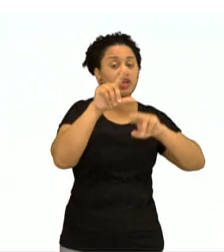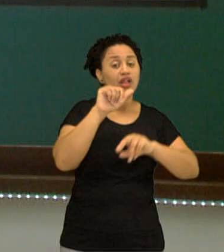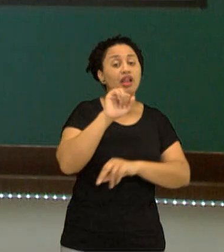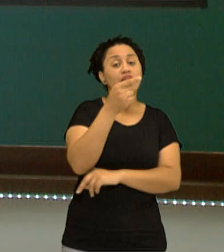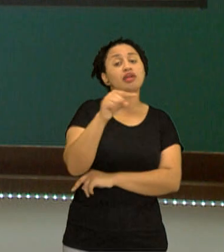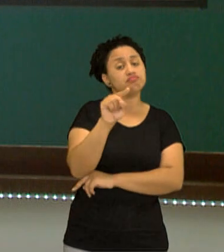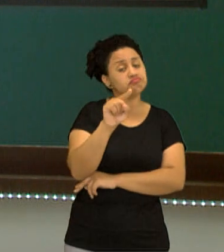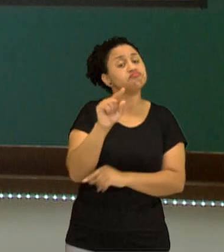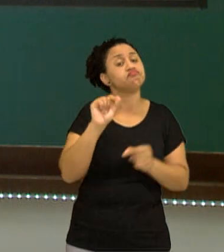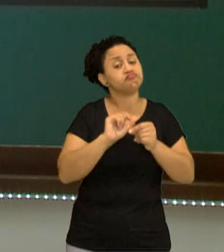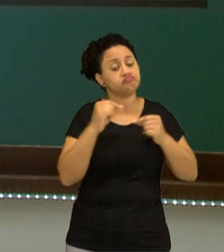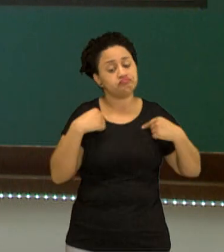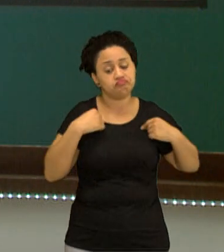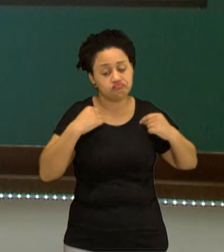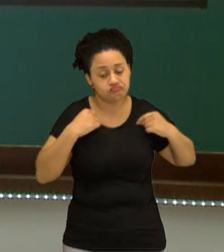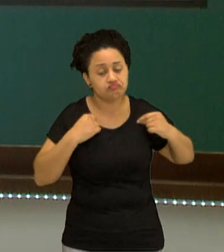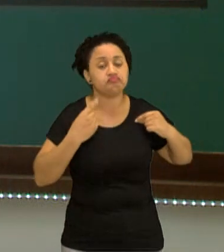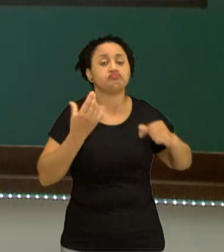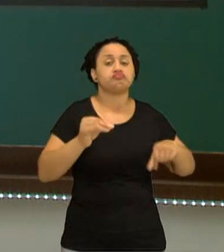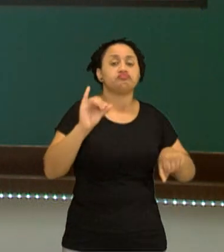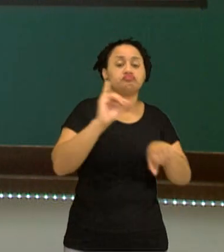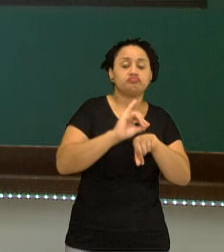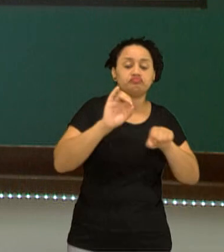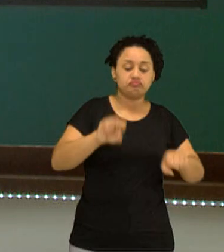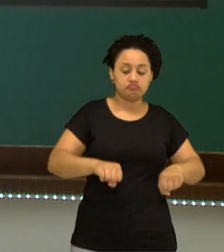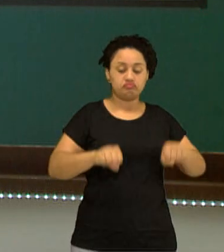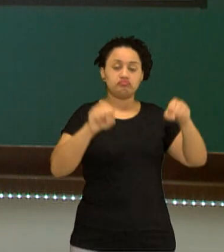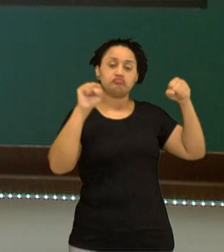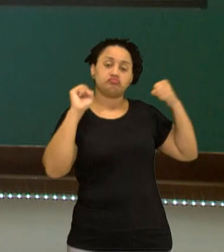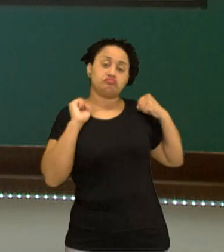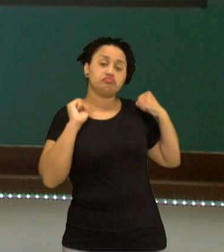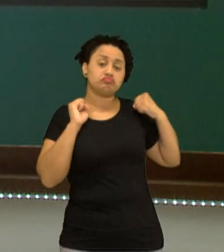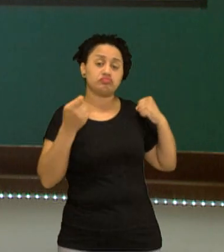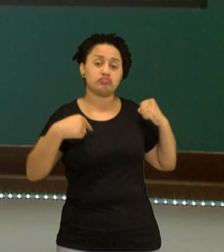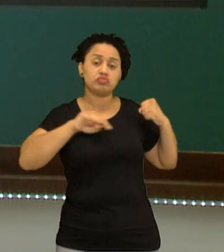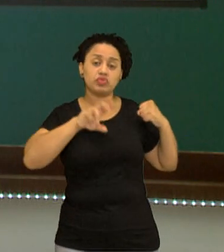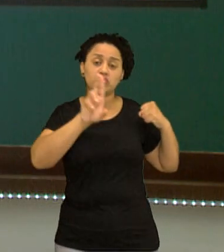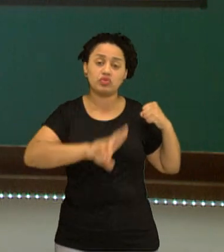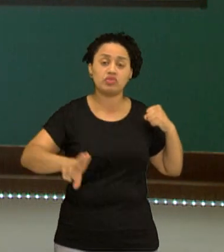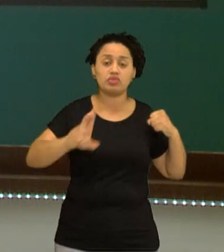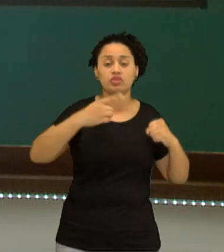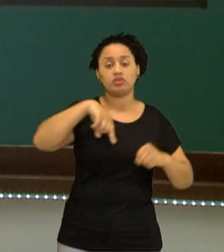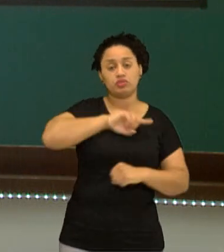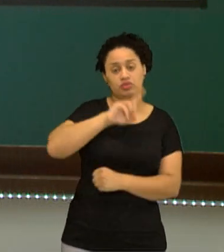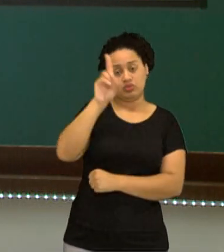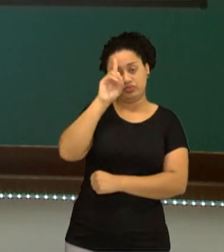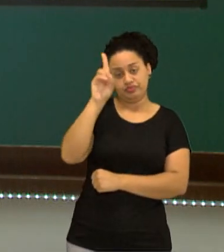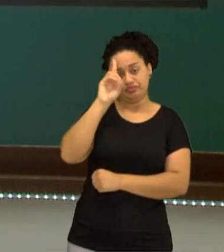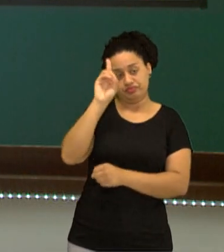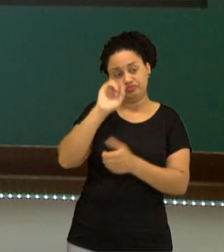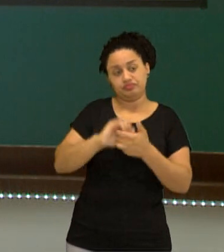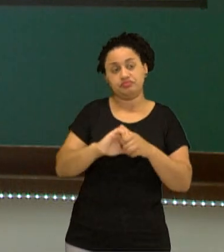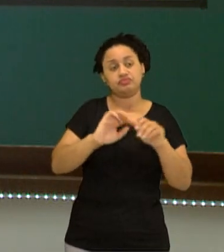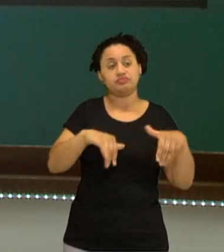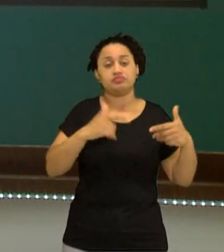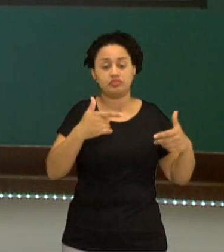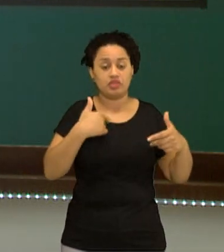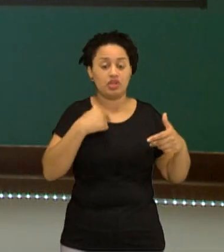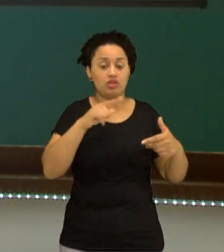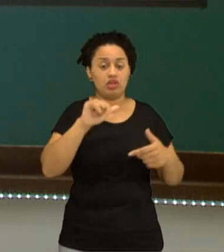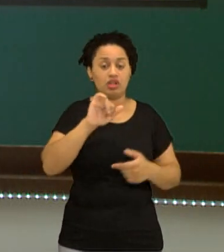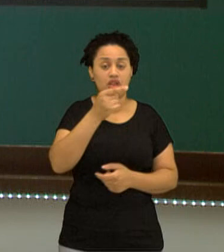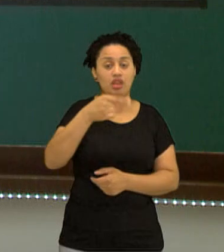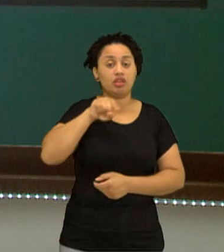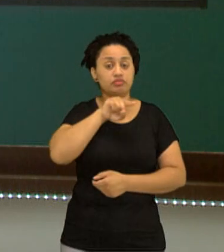as roupas, né? Objetos, cobertores, que nós vamos utilizar no nosso cotidiano. Então, a lã